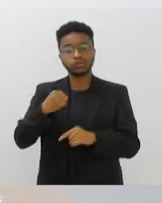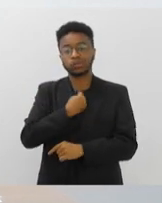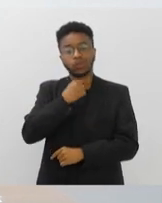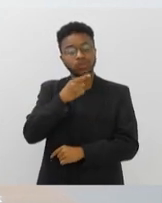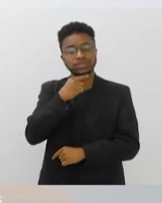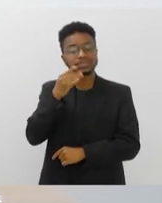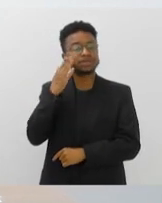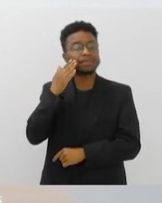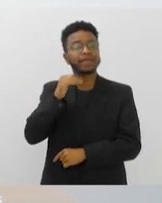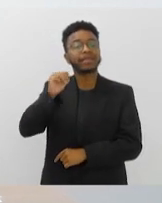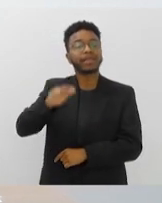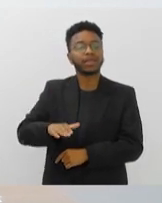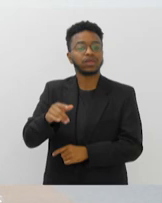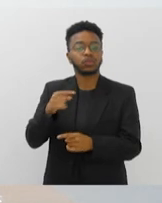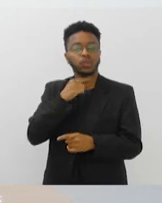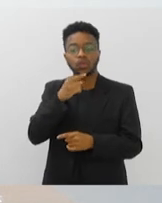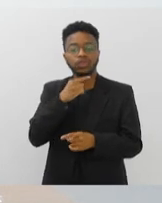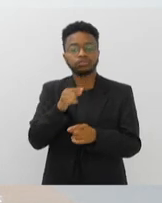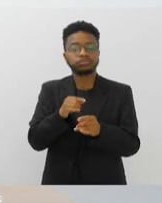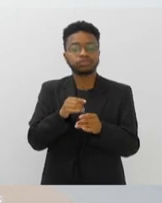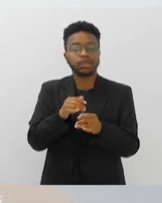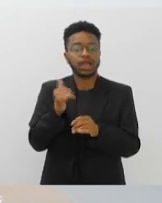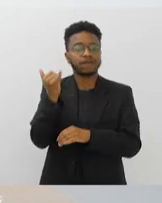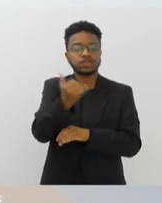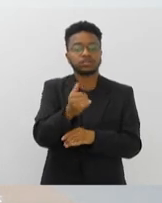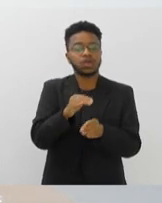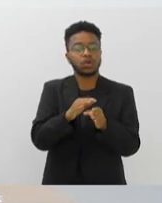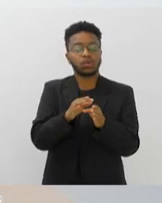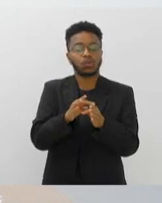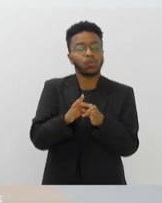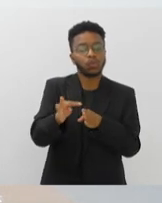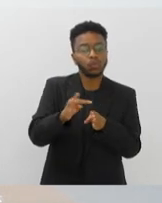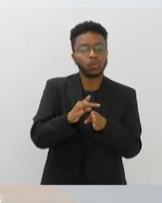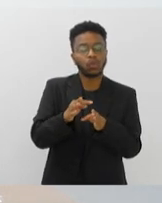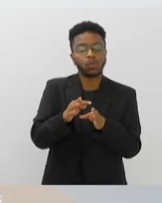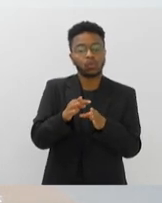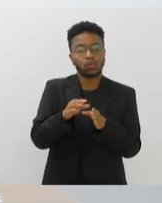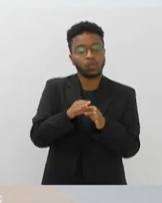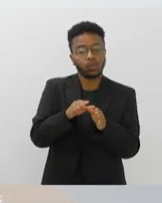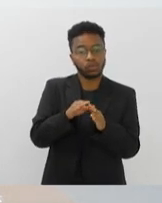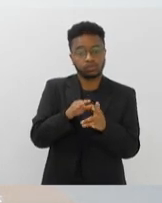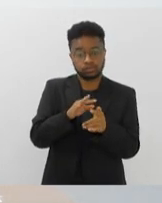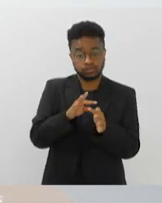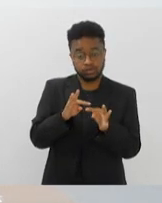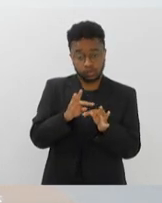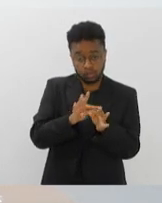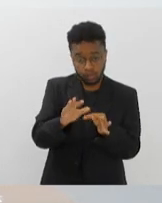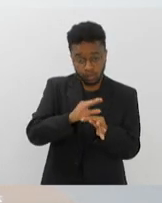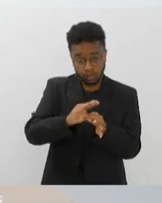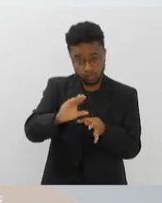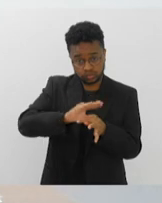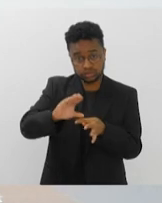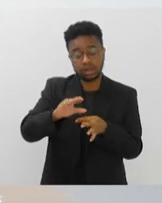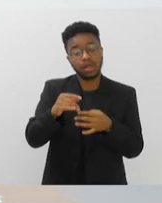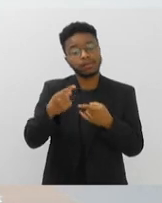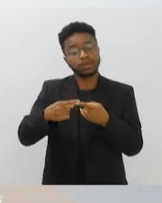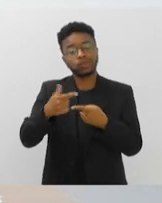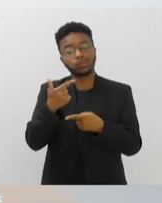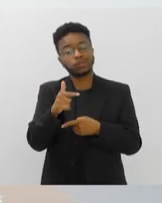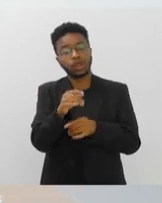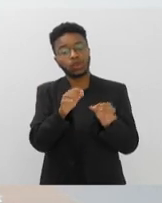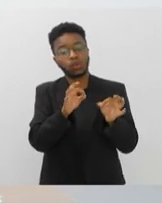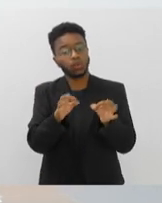tinha nem como encaminhar pro conselho telar Não era possível porque não tínhamos endereço não tínhamos nem localização localidade